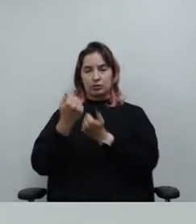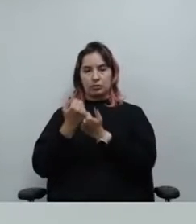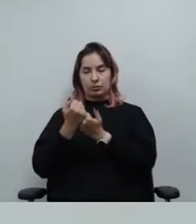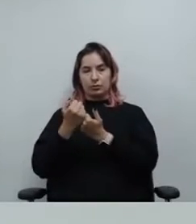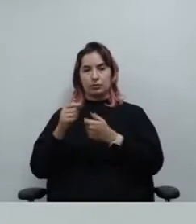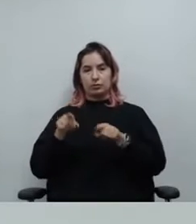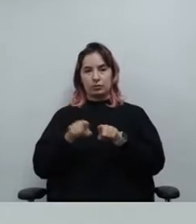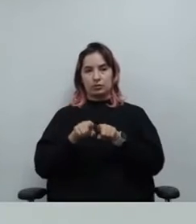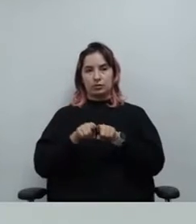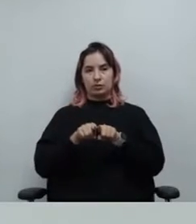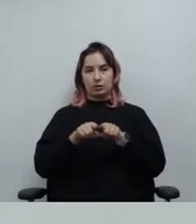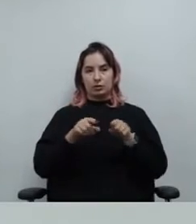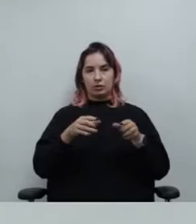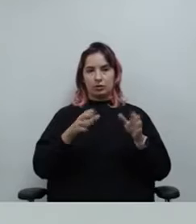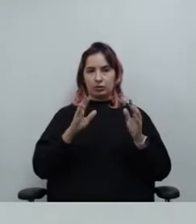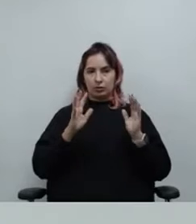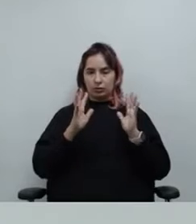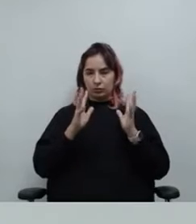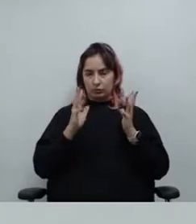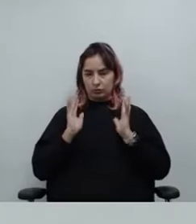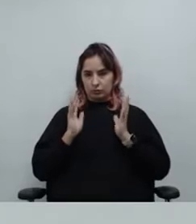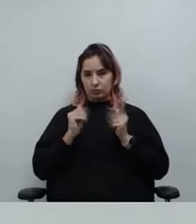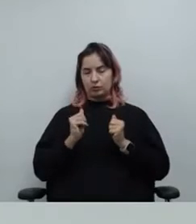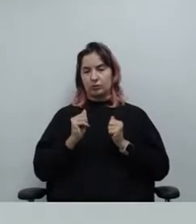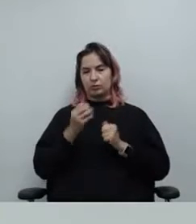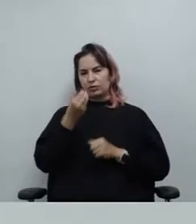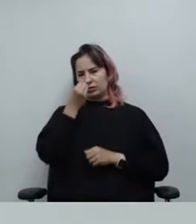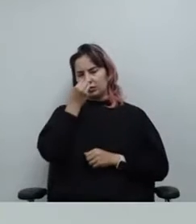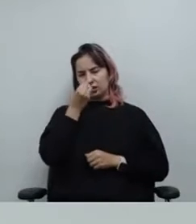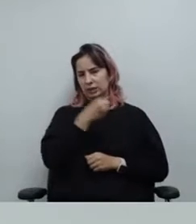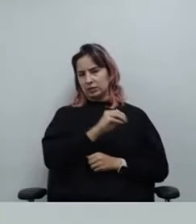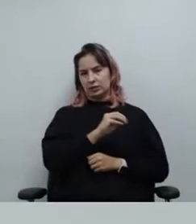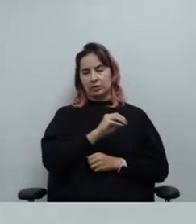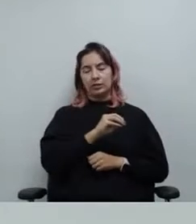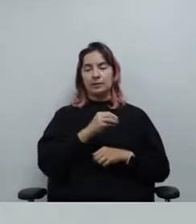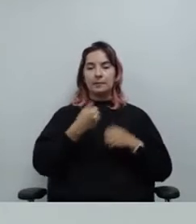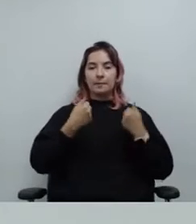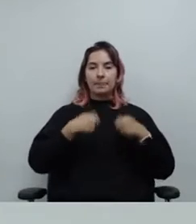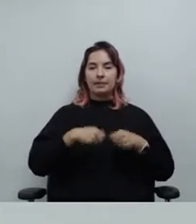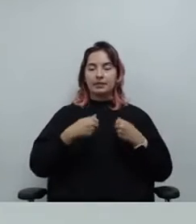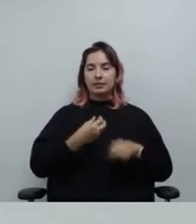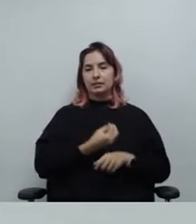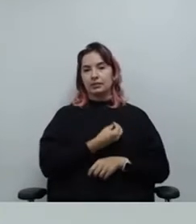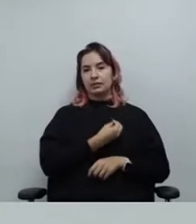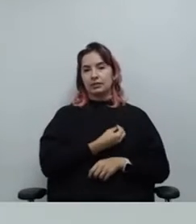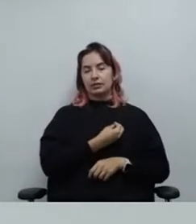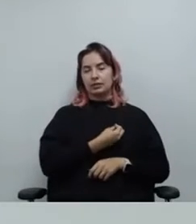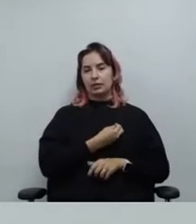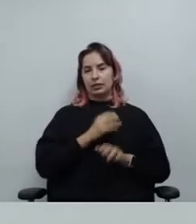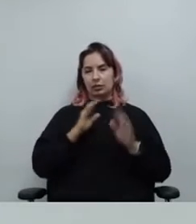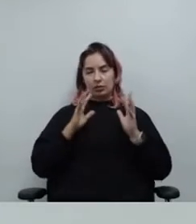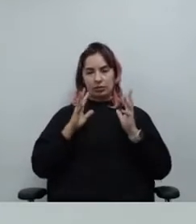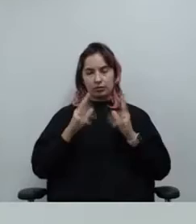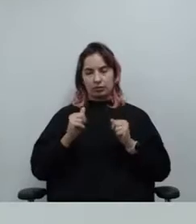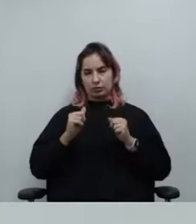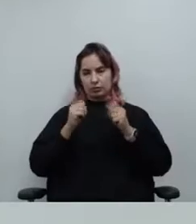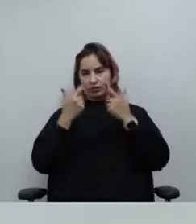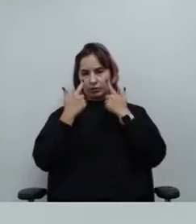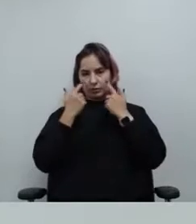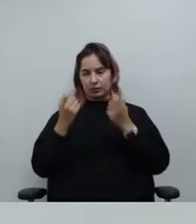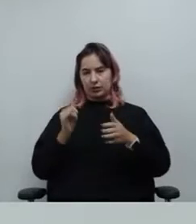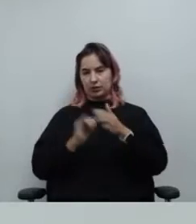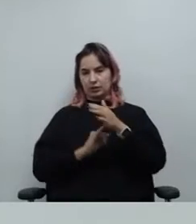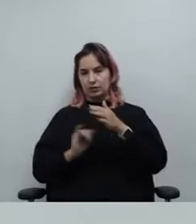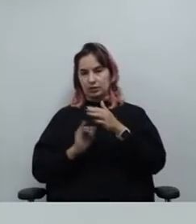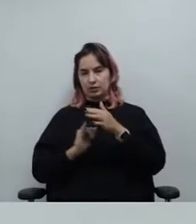atuação coletiva. Não se ignora, por outro lado, a necessidade da existência de fluxos para todos os casos de violência